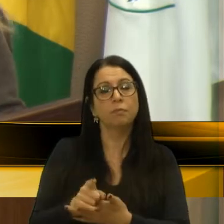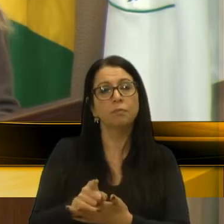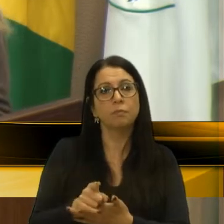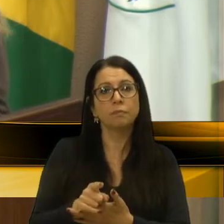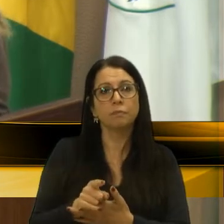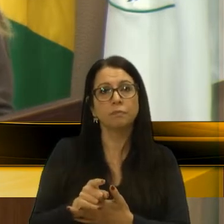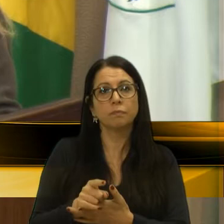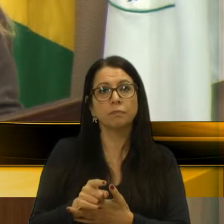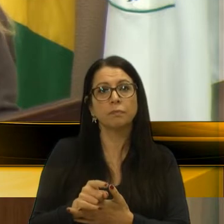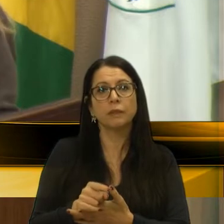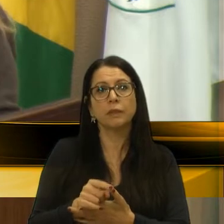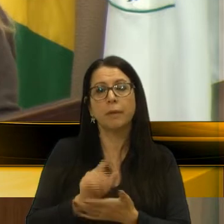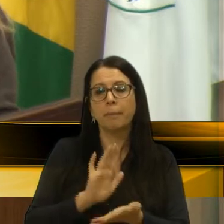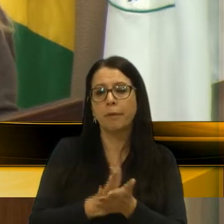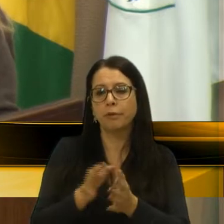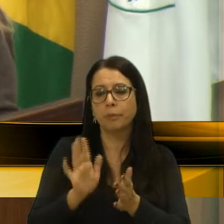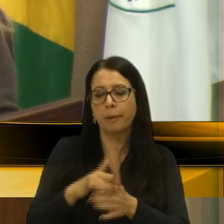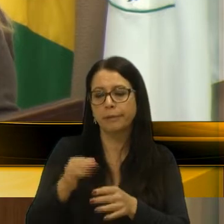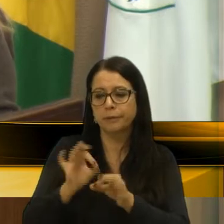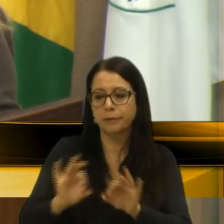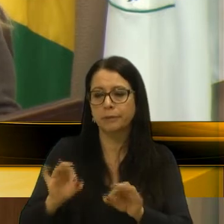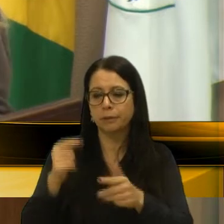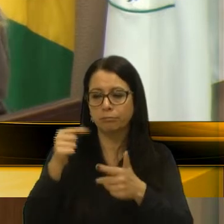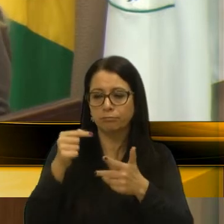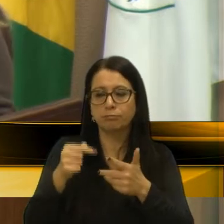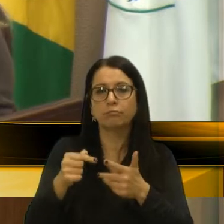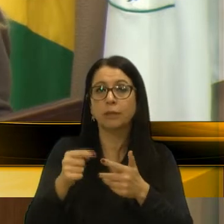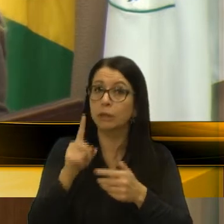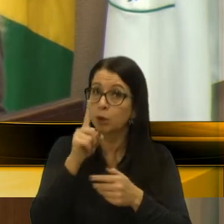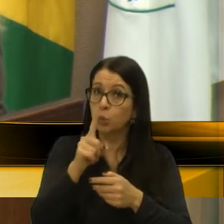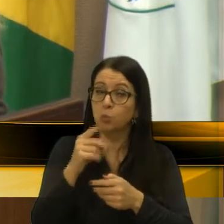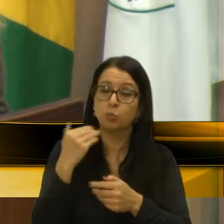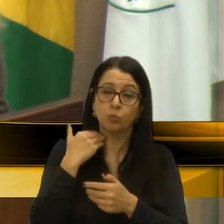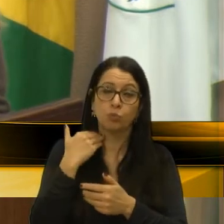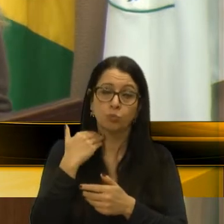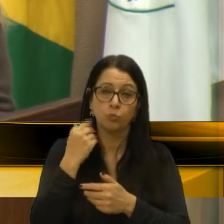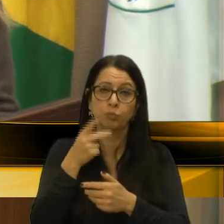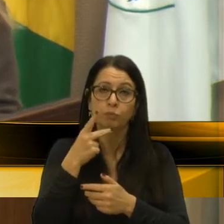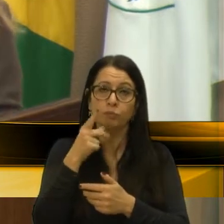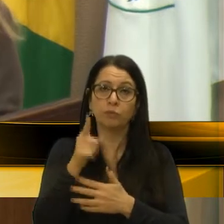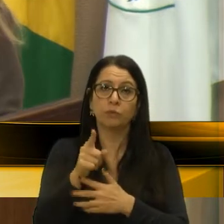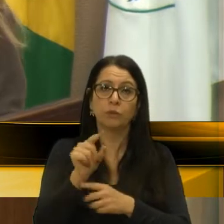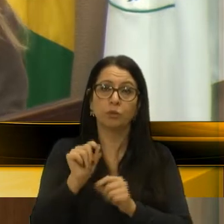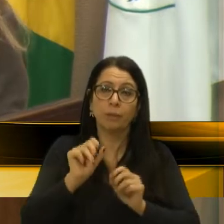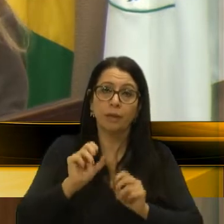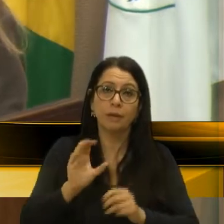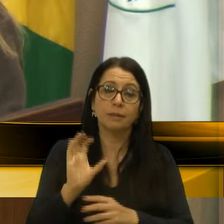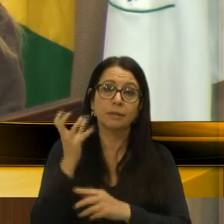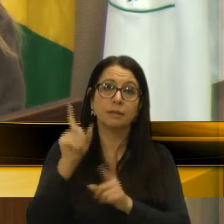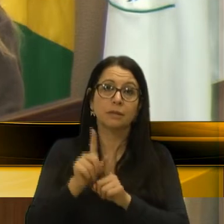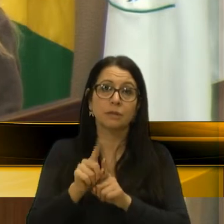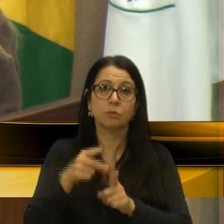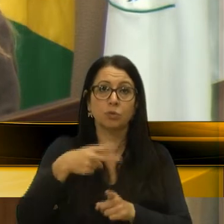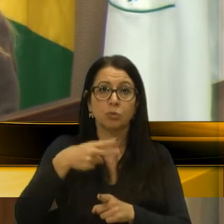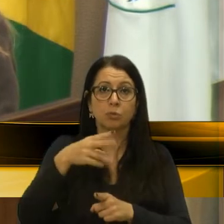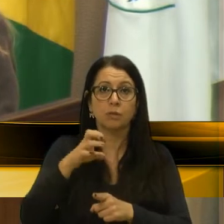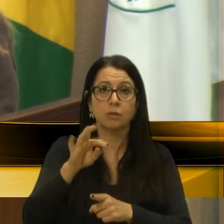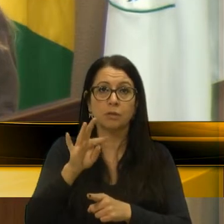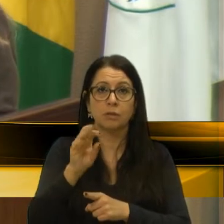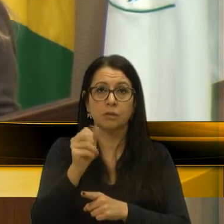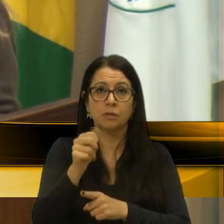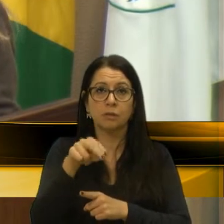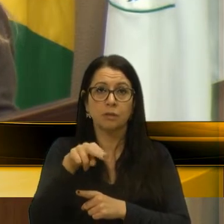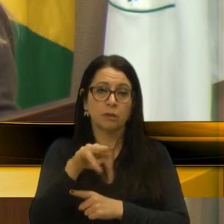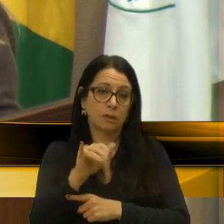ao homicídio simples e a outras questões. Teve um dos juristas que falou lá sobre a decisão de segunda instância.